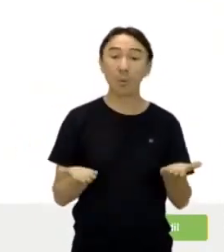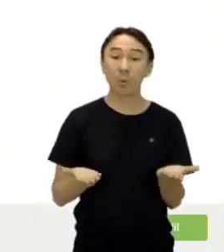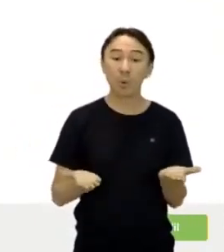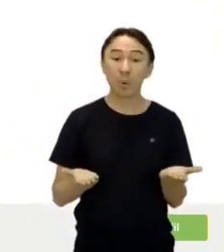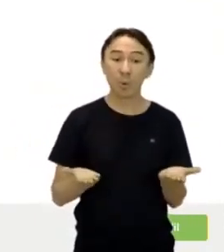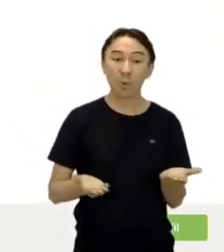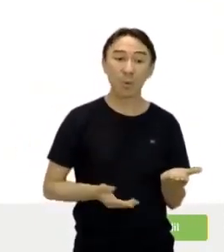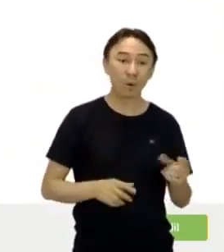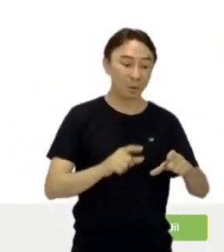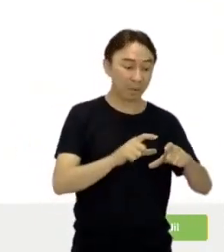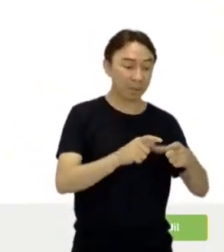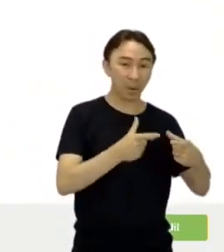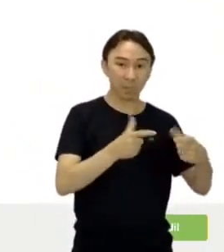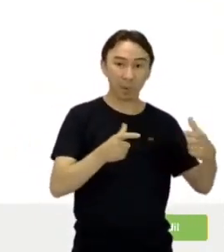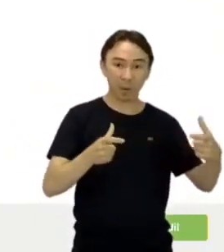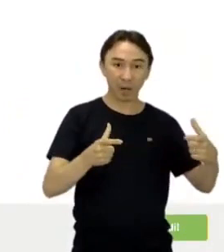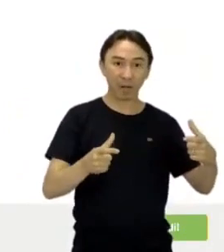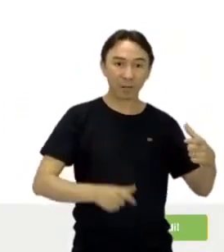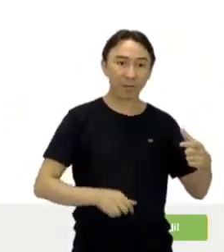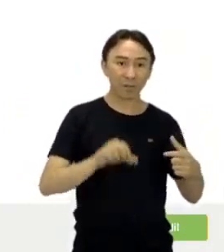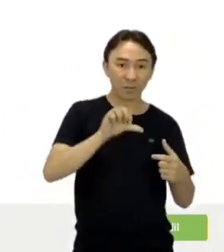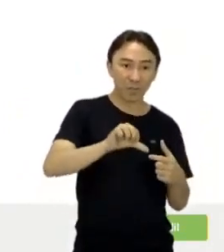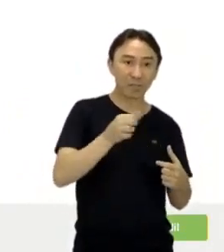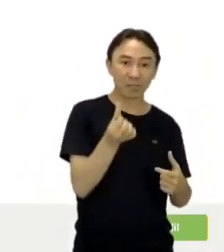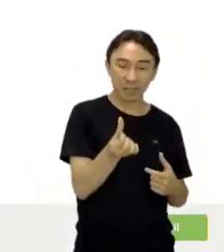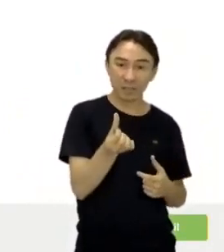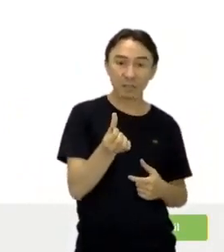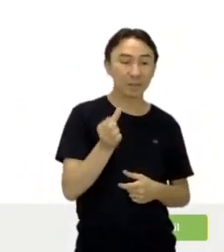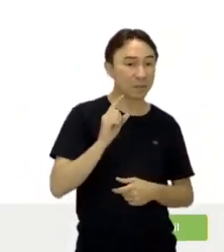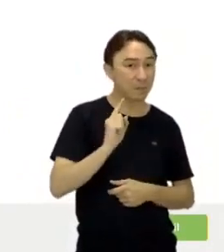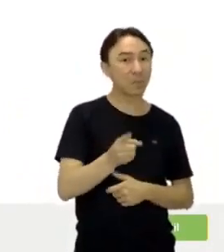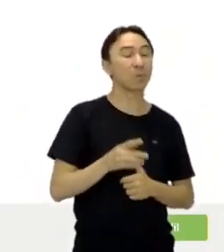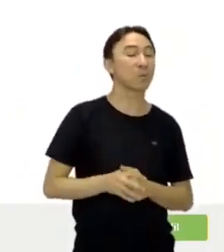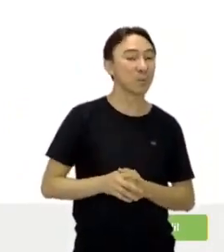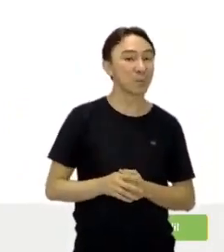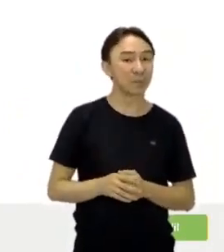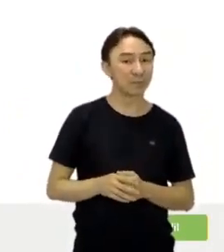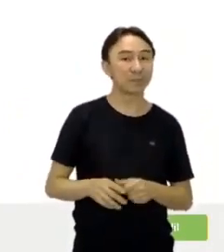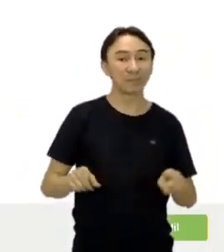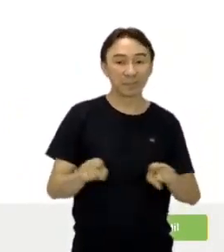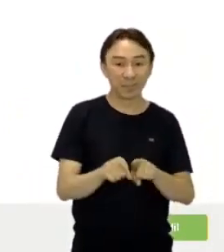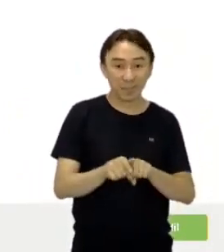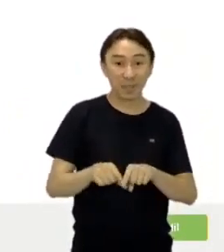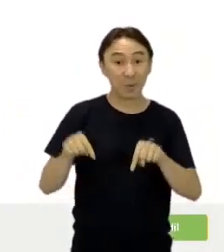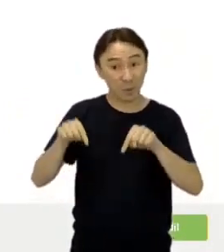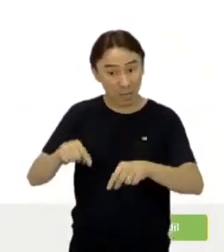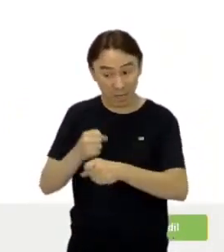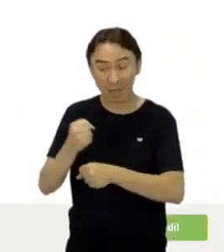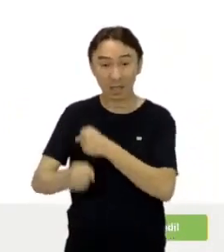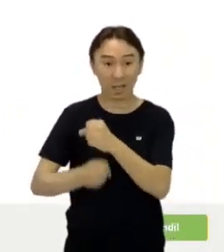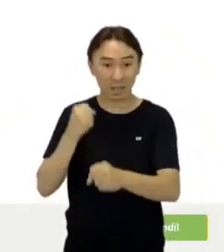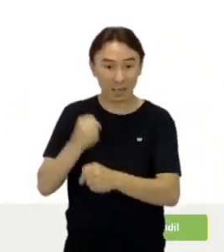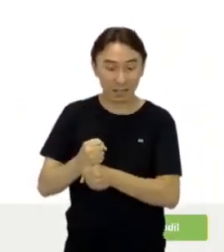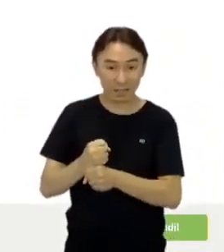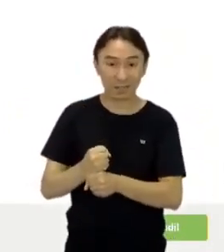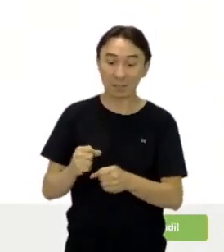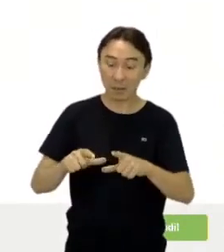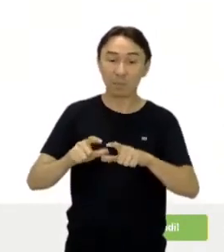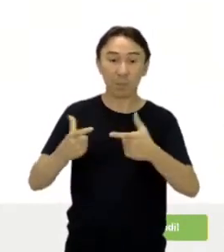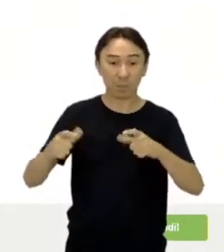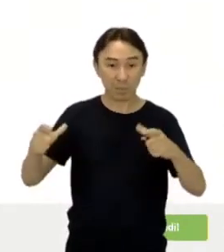de 96 mil aí, indo para 97 mil, e o crescimento populacional este ano superando aí a marca de